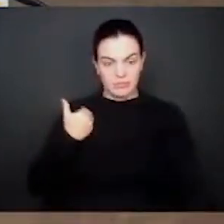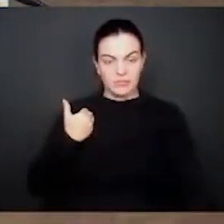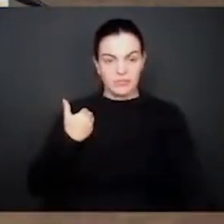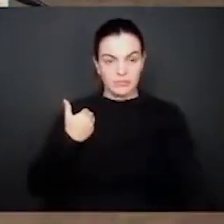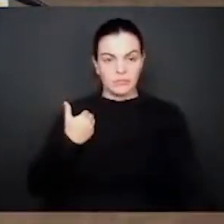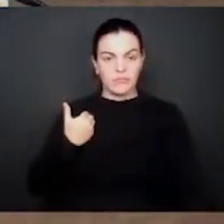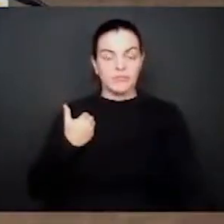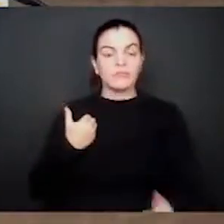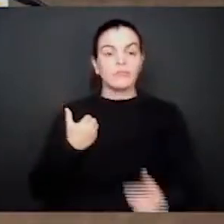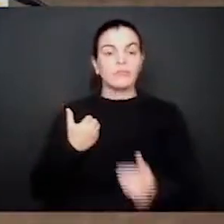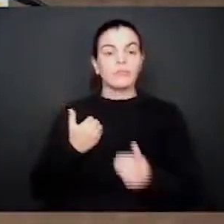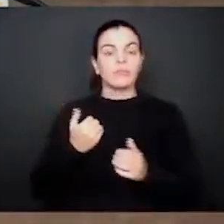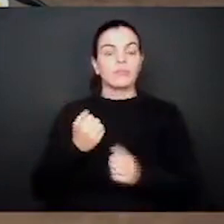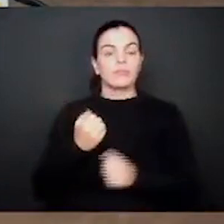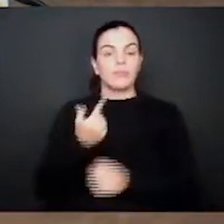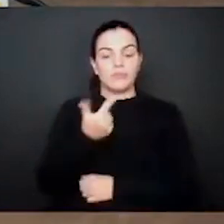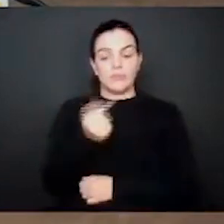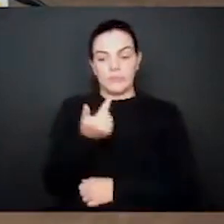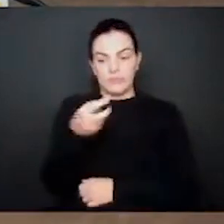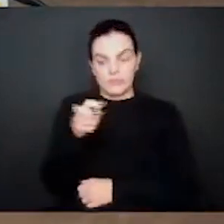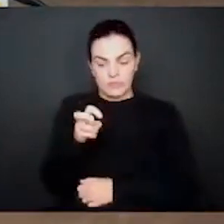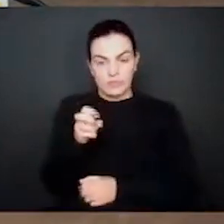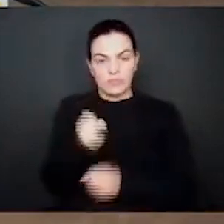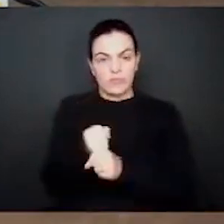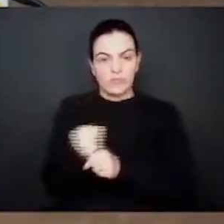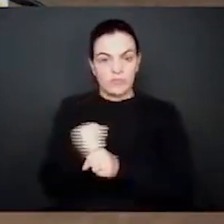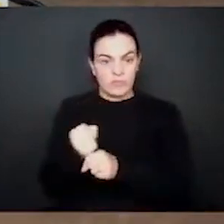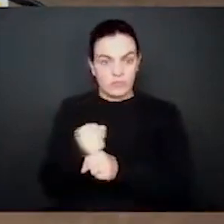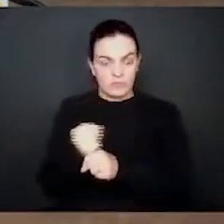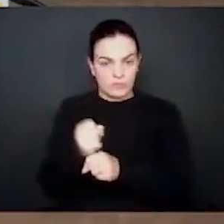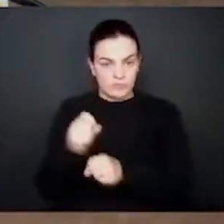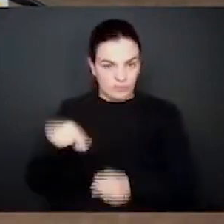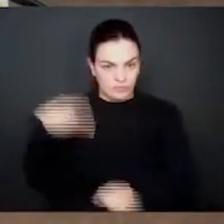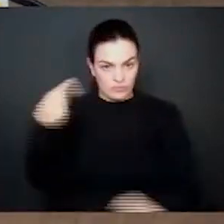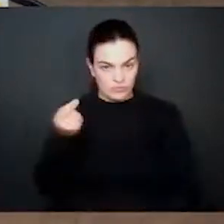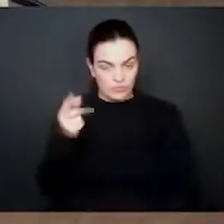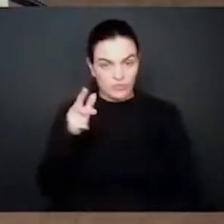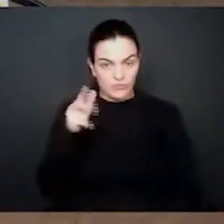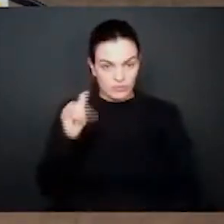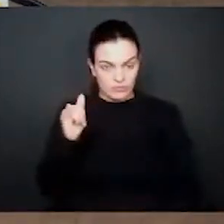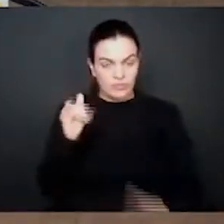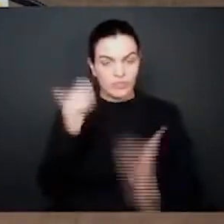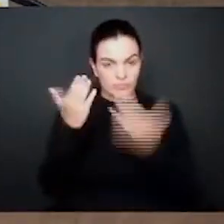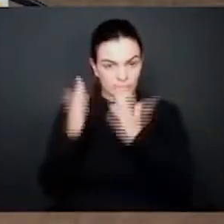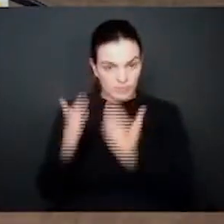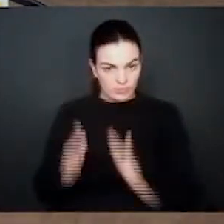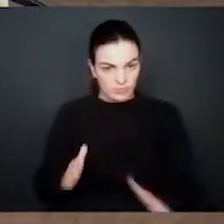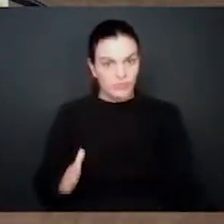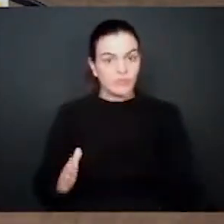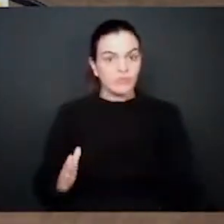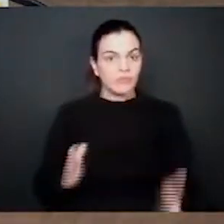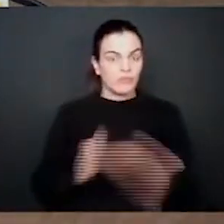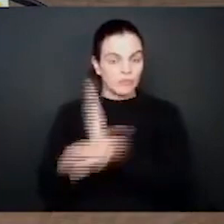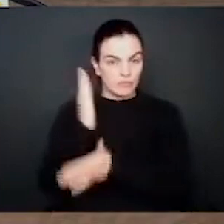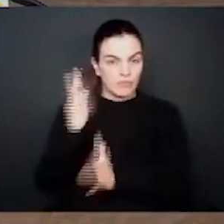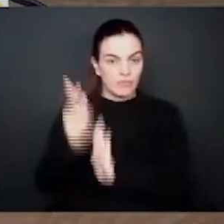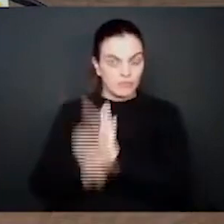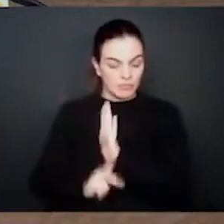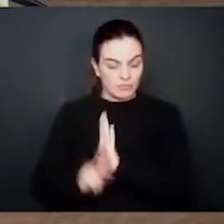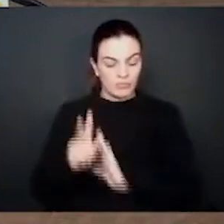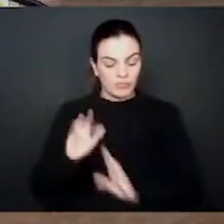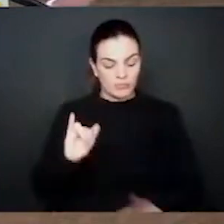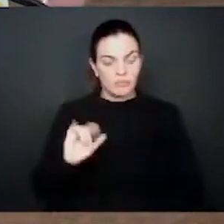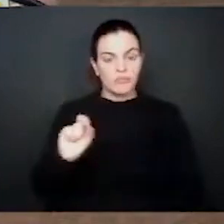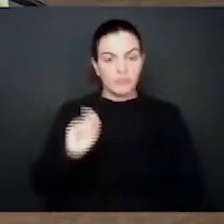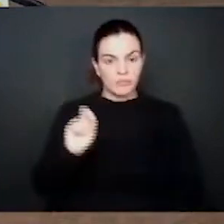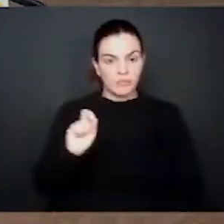fazer a revisão, esta casa terá que fazer a revisão e aprovar um novo plano, fica à parte a educação